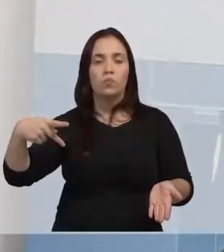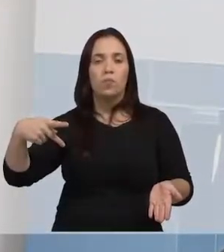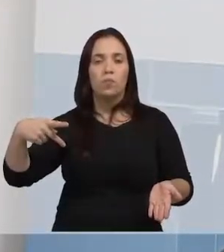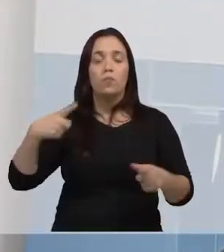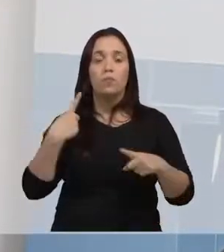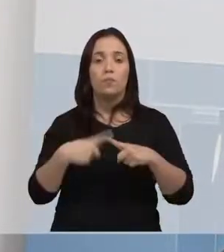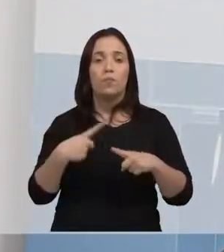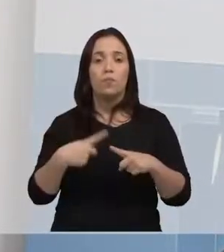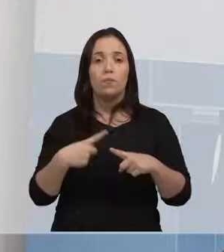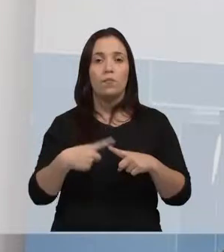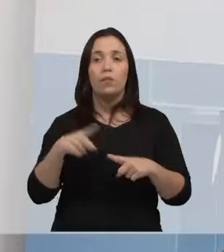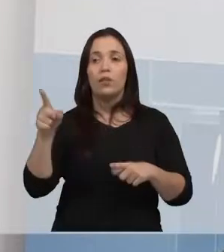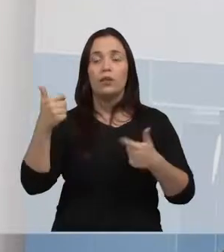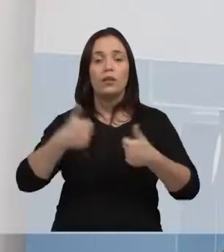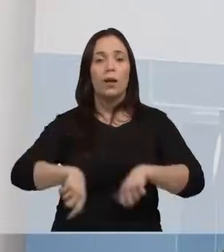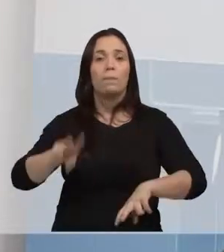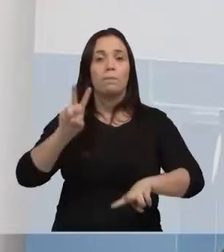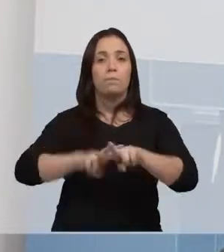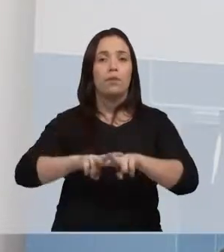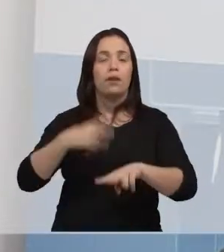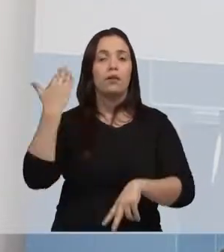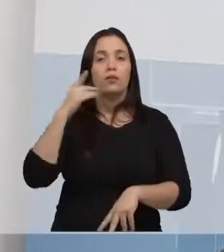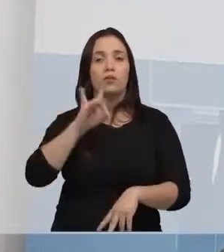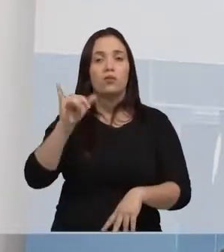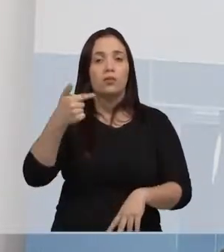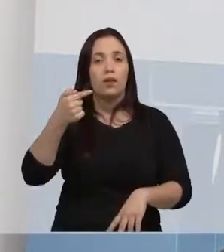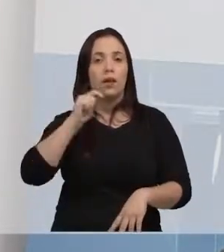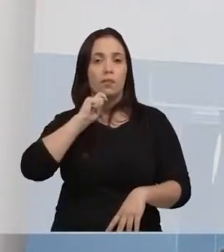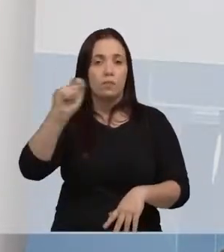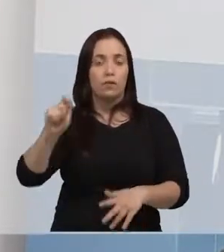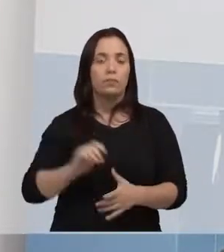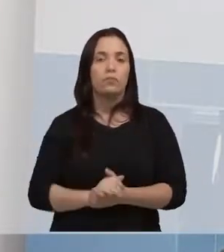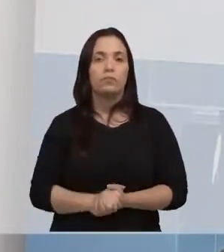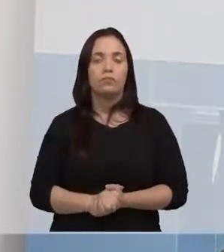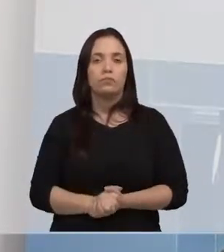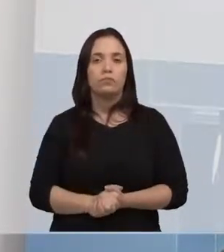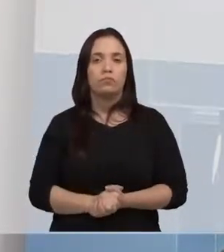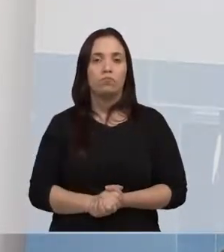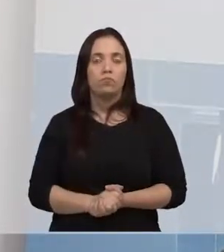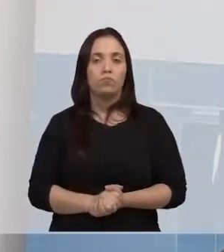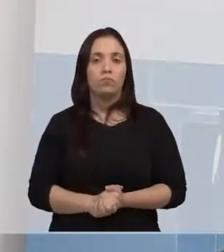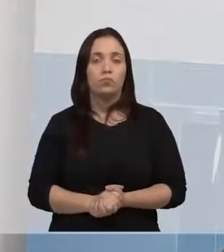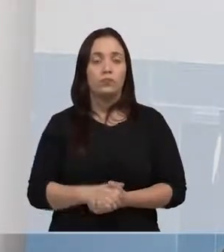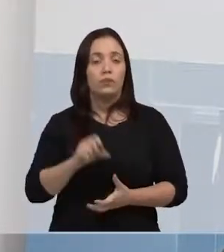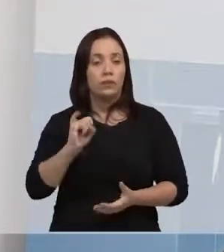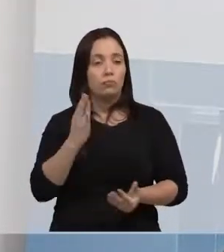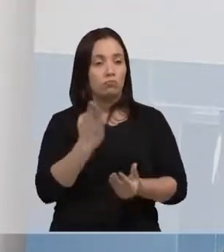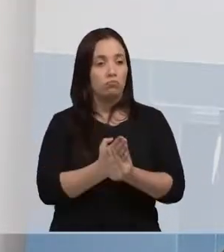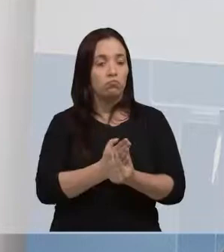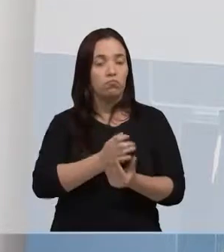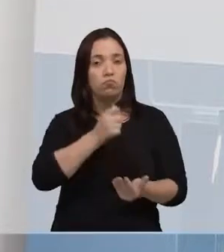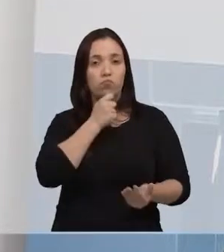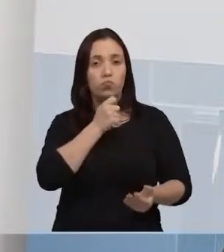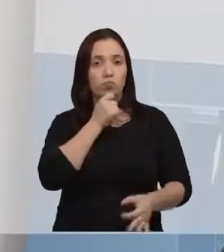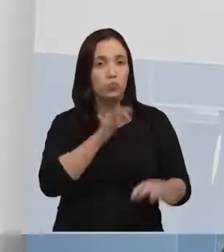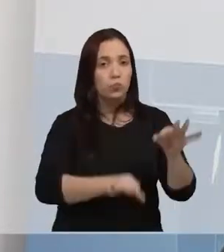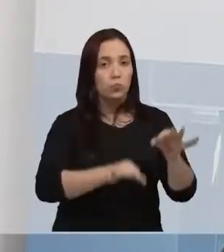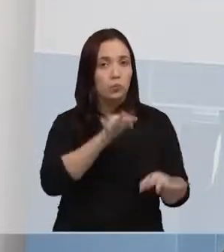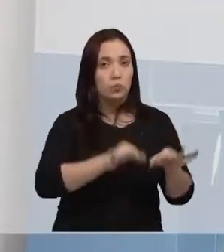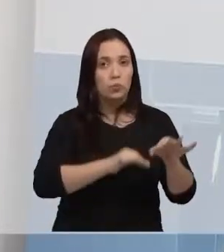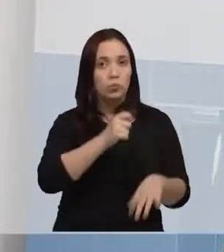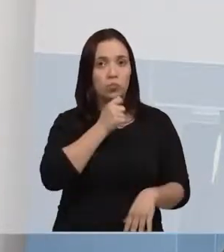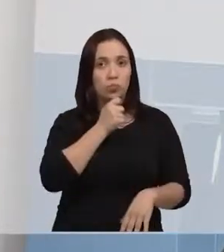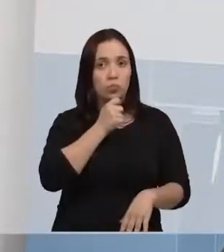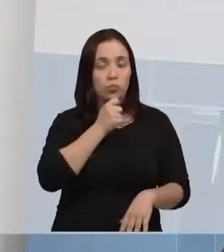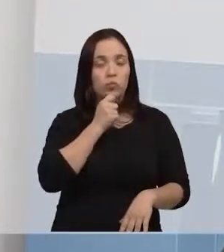porque está preso desde o dia 7 de abril. Até ocorrer o método da ação, ou seja, julgar o método